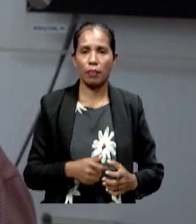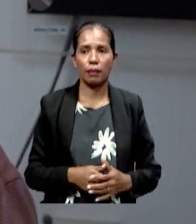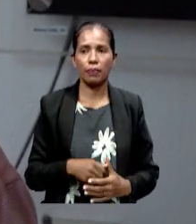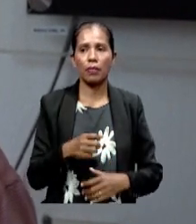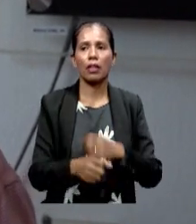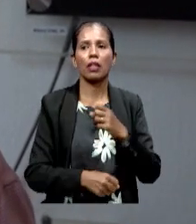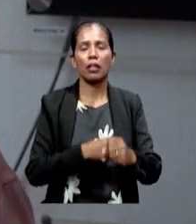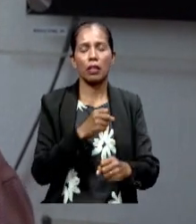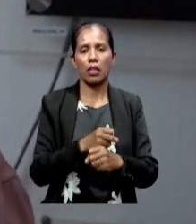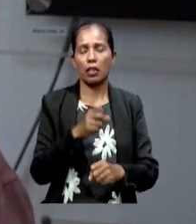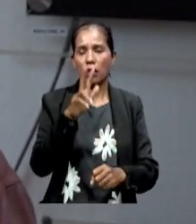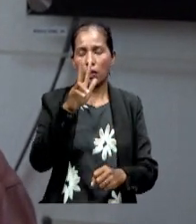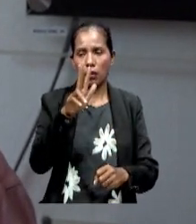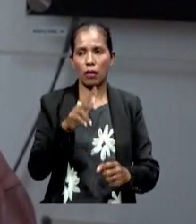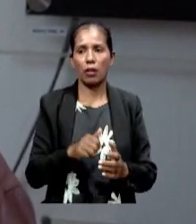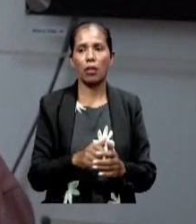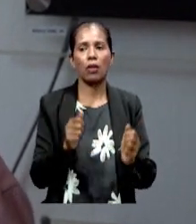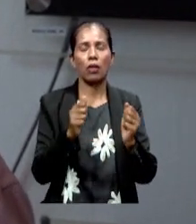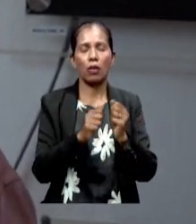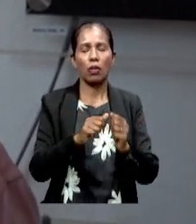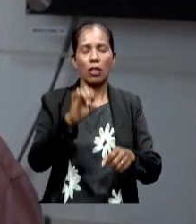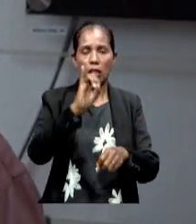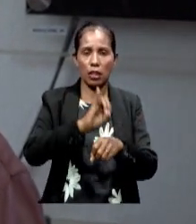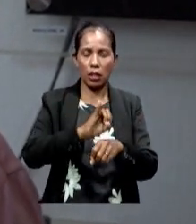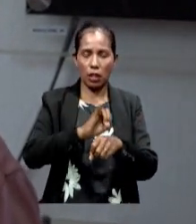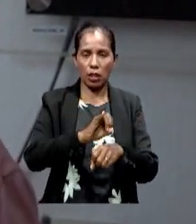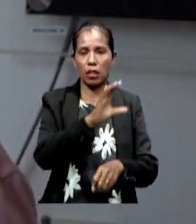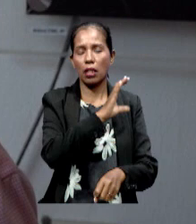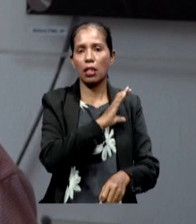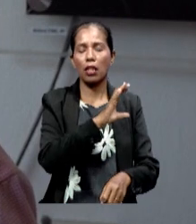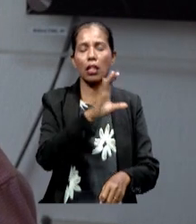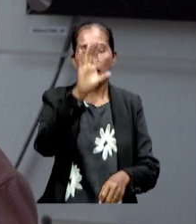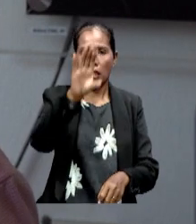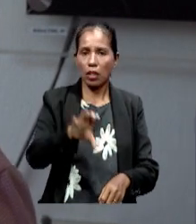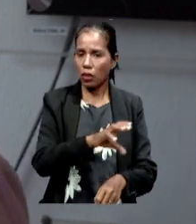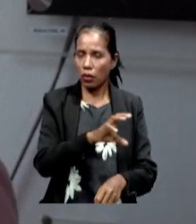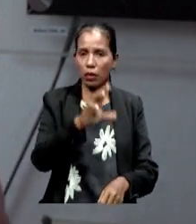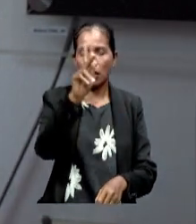Tinha todo o recinto. A Igreja Católica, não temos a